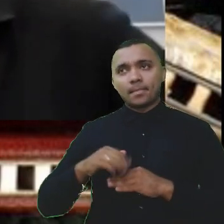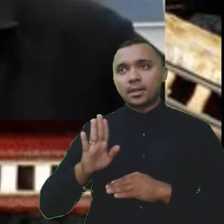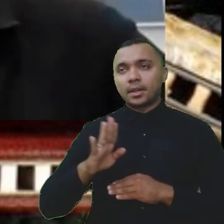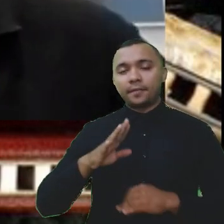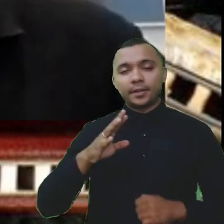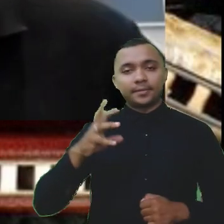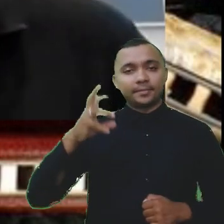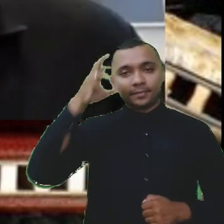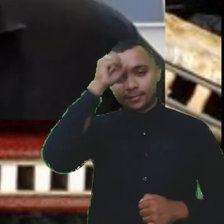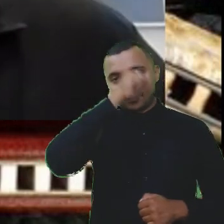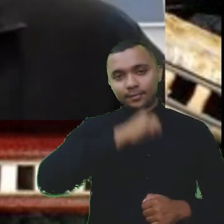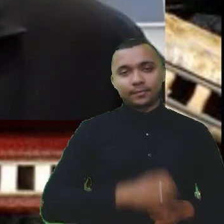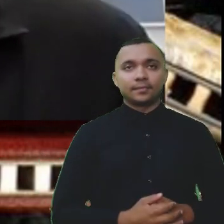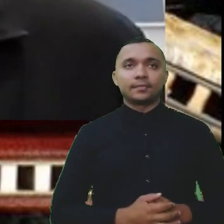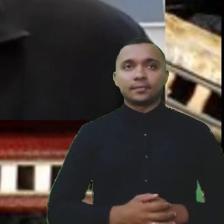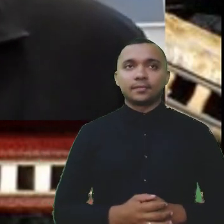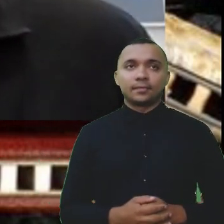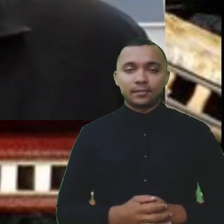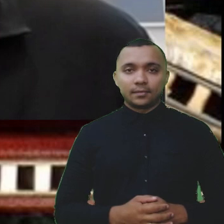aqui.